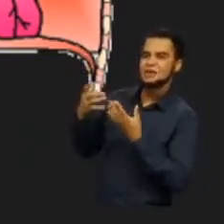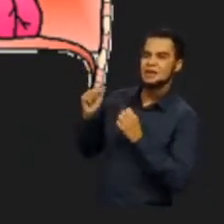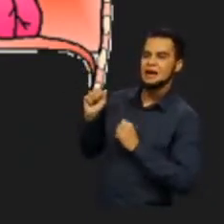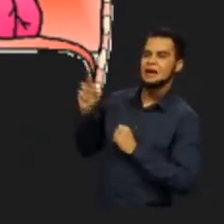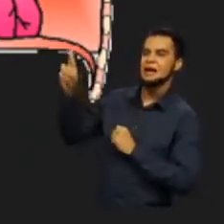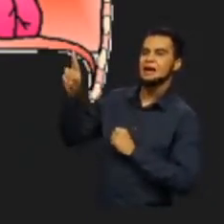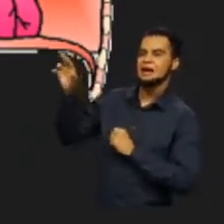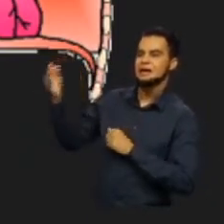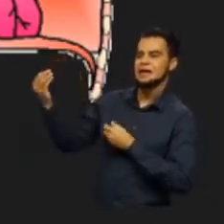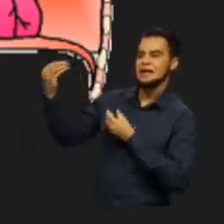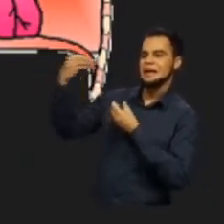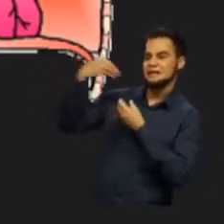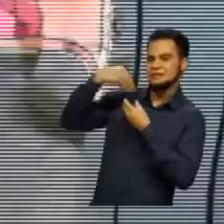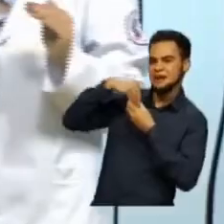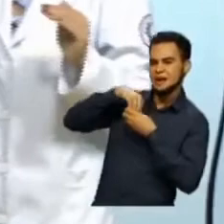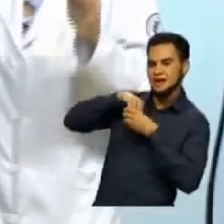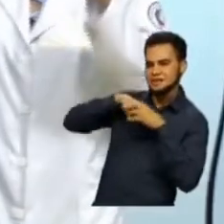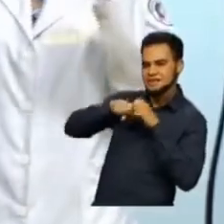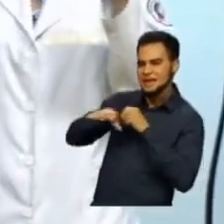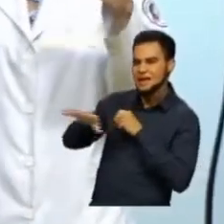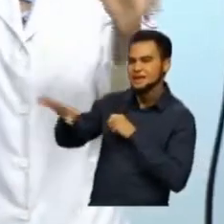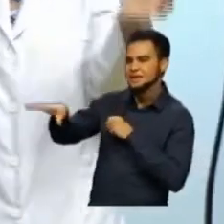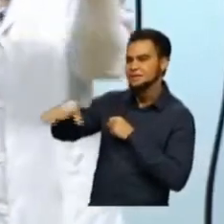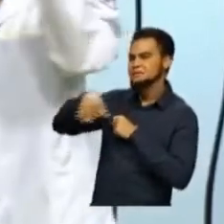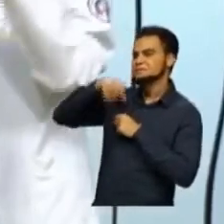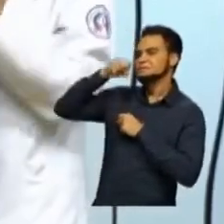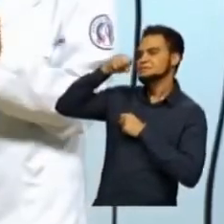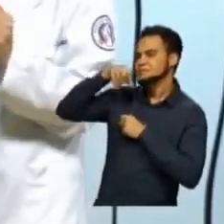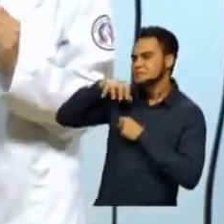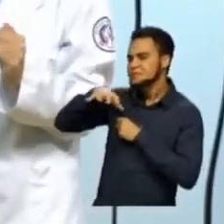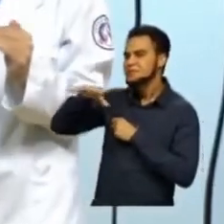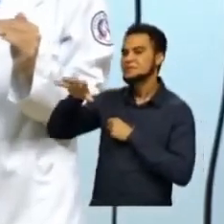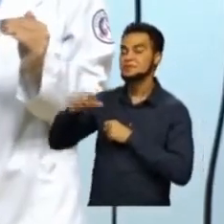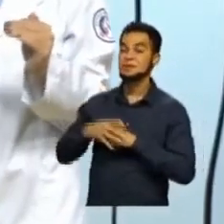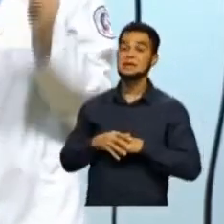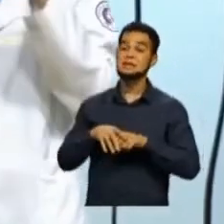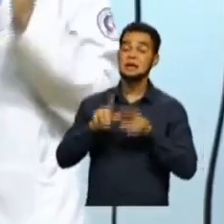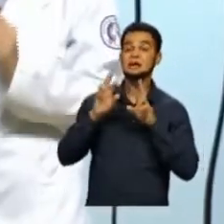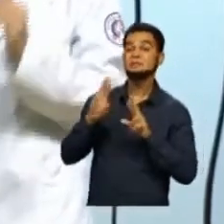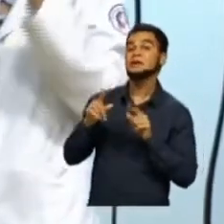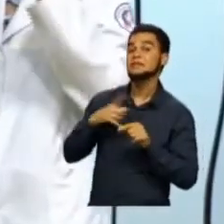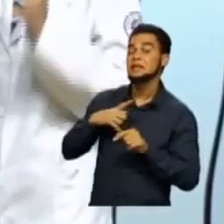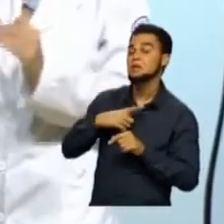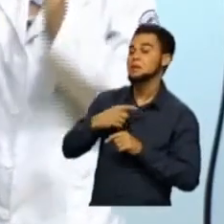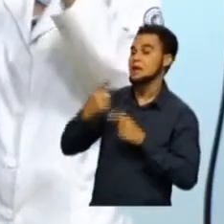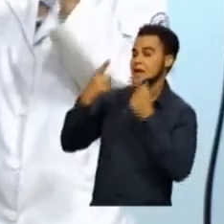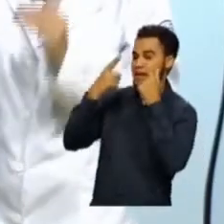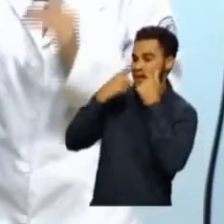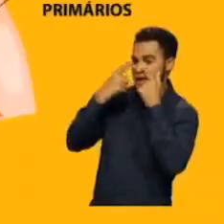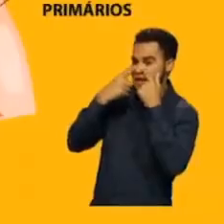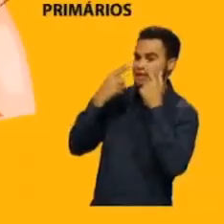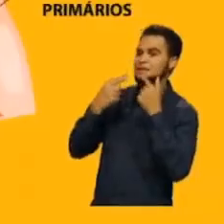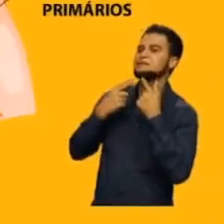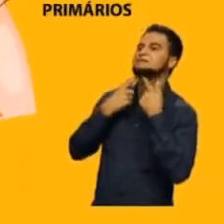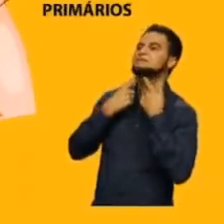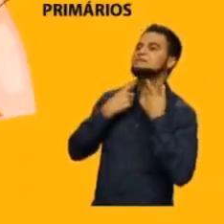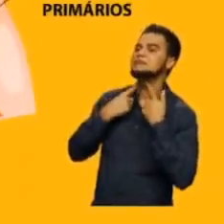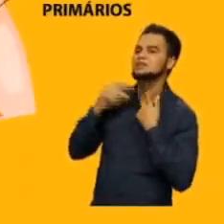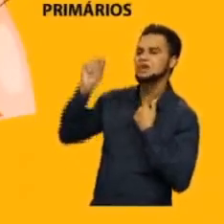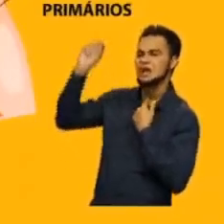dos pulmões. Falamos que ele é constituído pela cavidade nasal, faringe, laringe, traqueia,